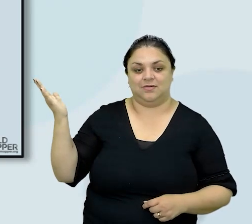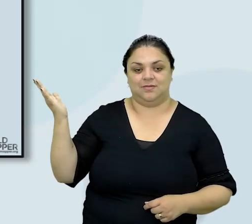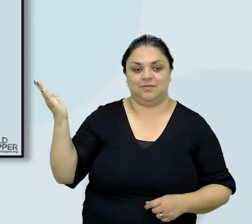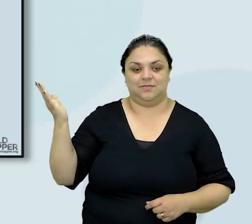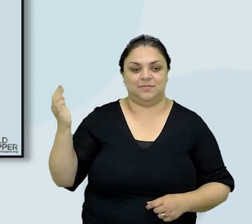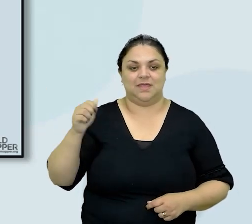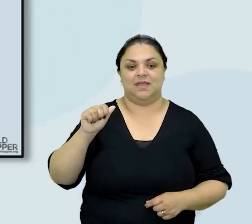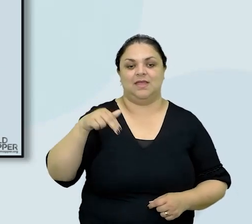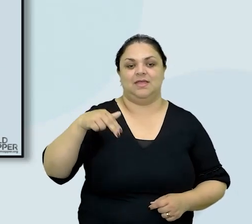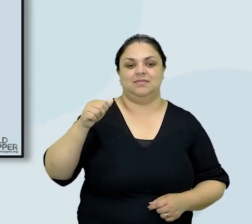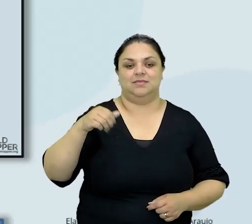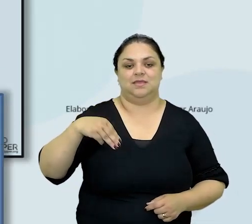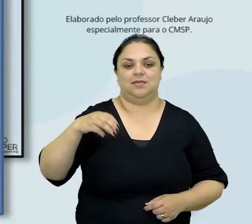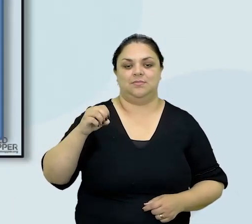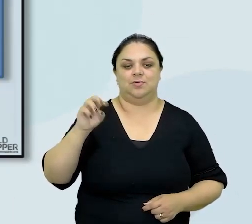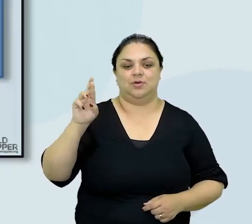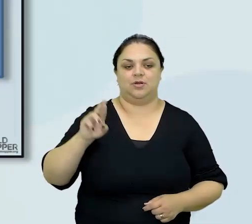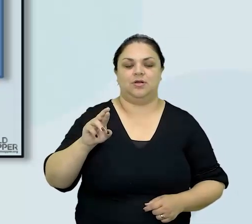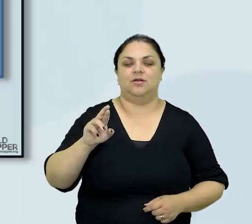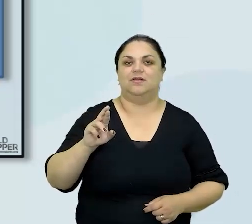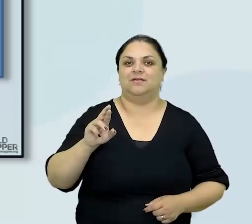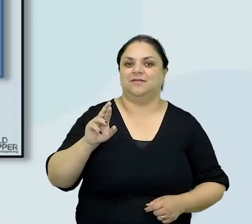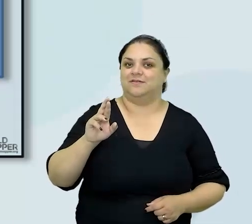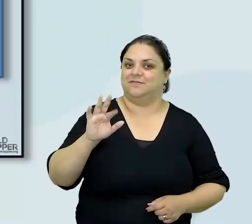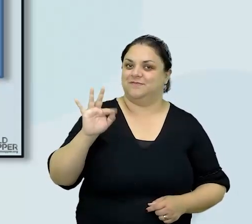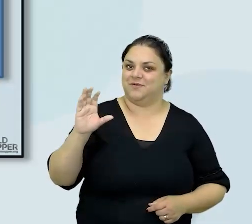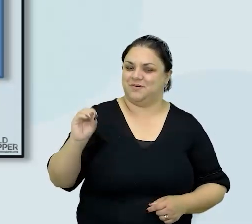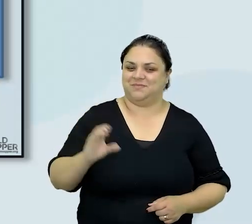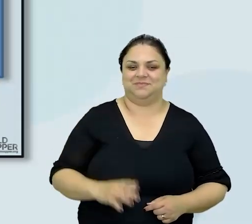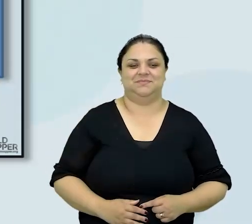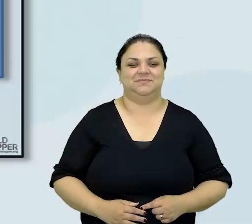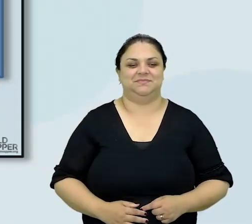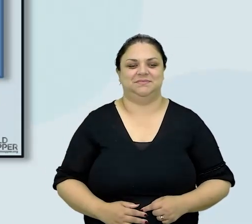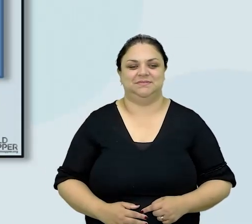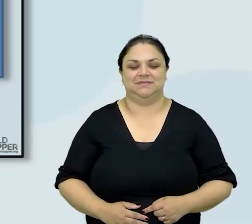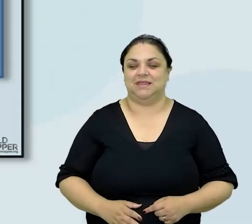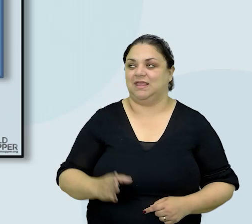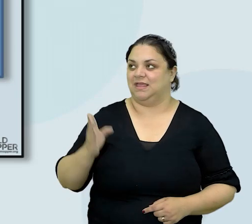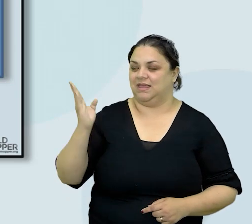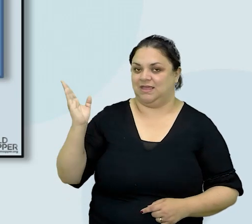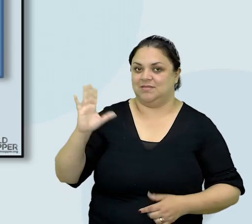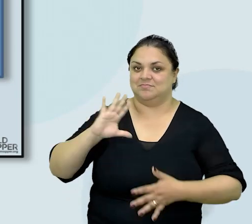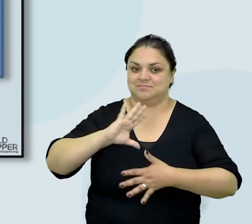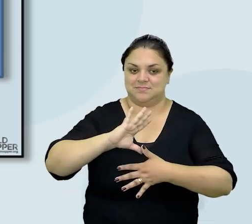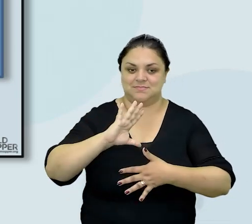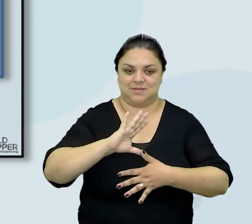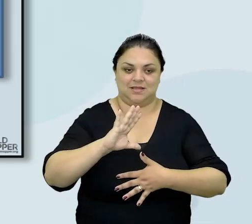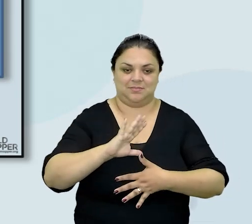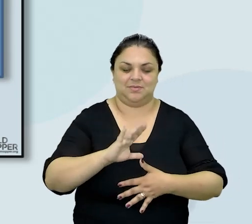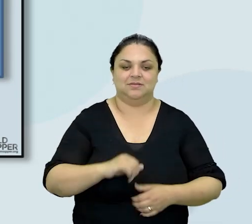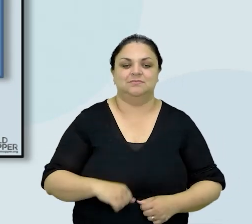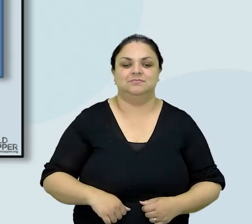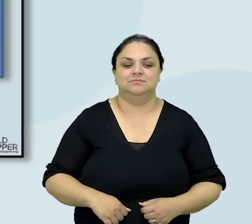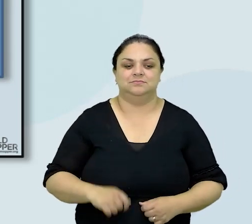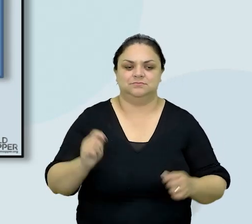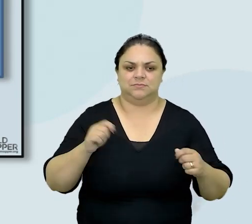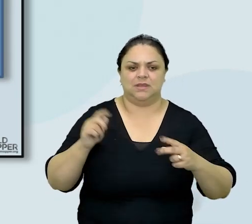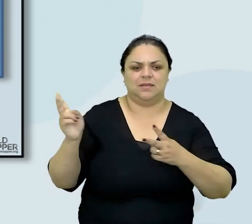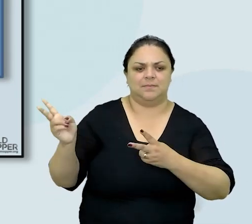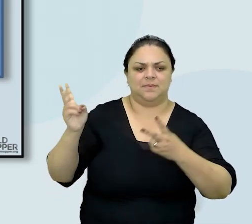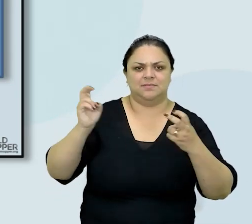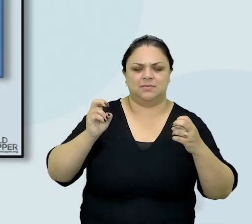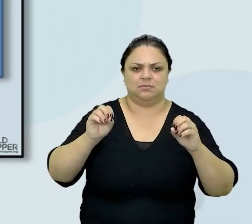anamórfico. Então, aqui, olha só, vou colocar a legenda para vocês. Nos mapas de anamorfose, podemos